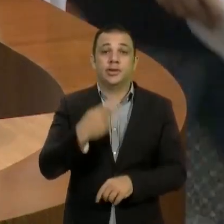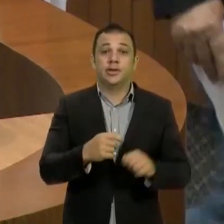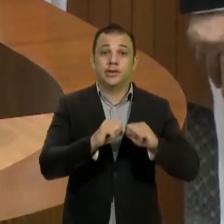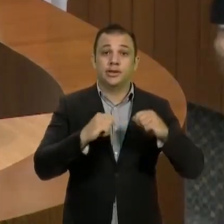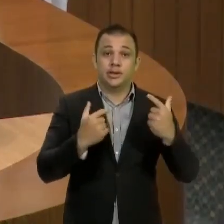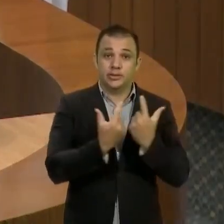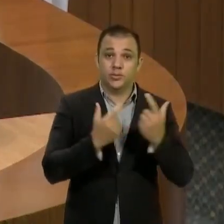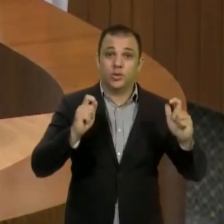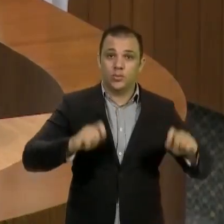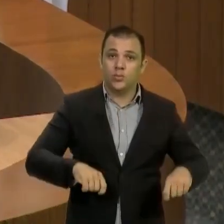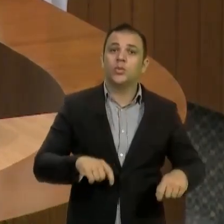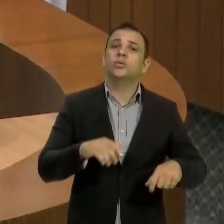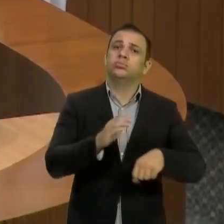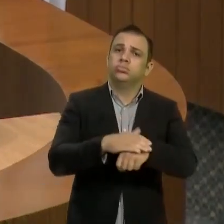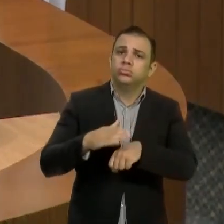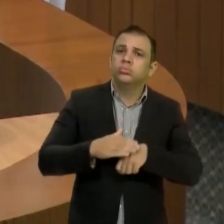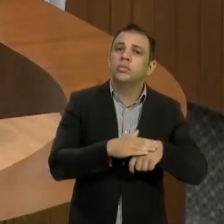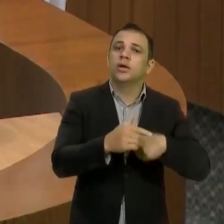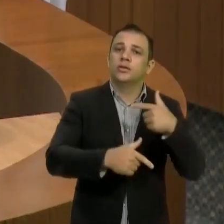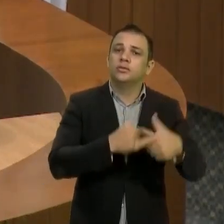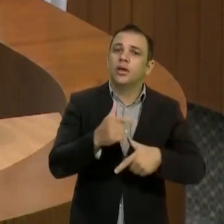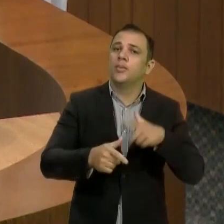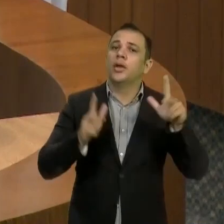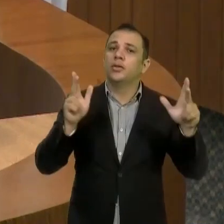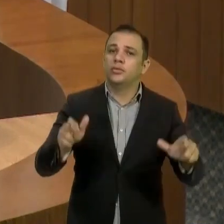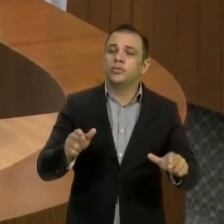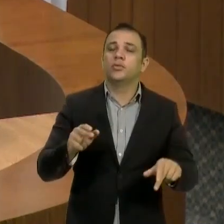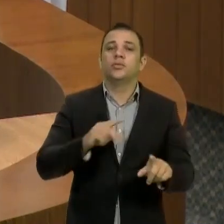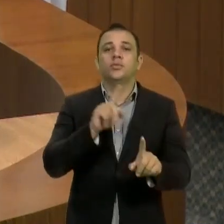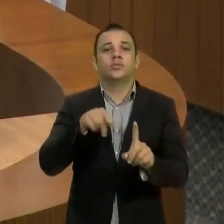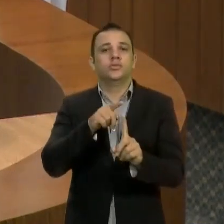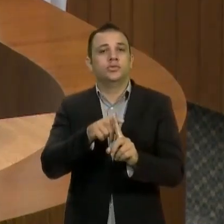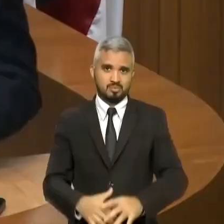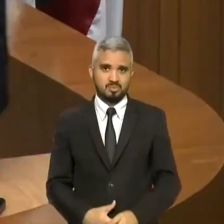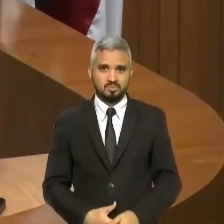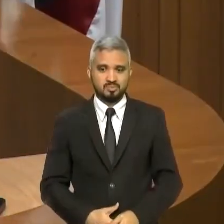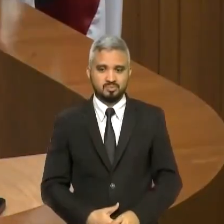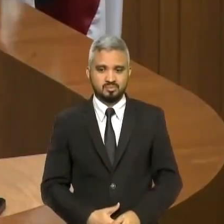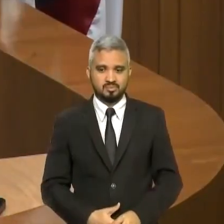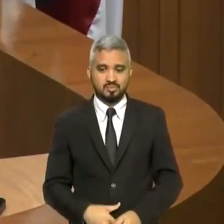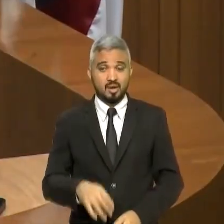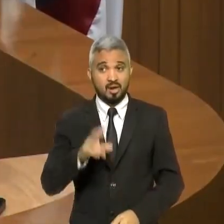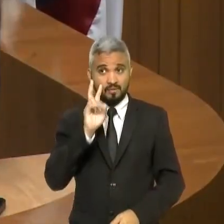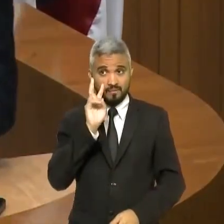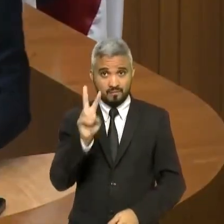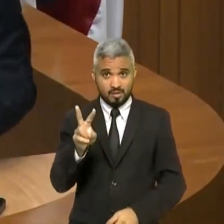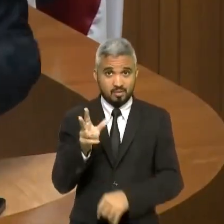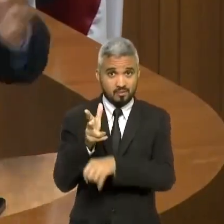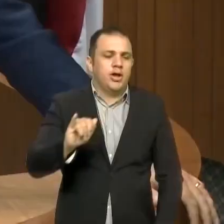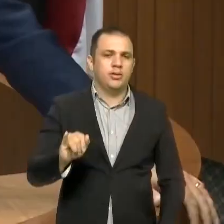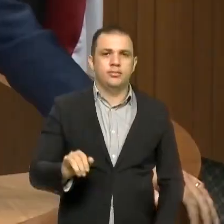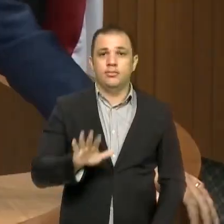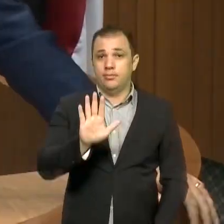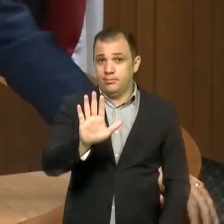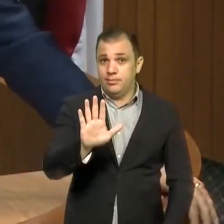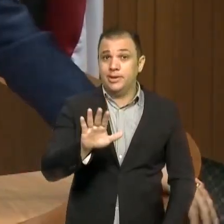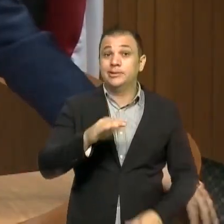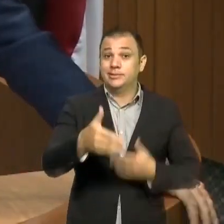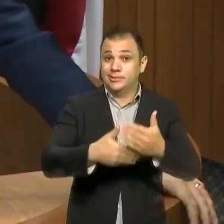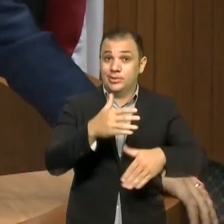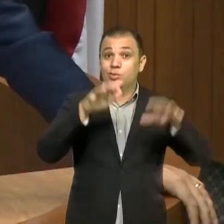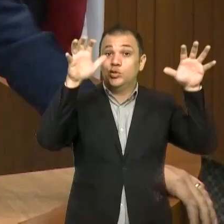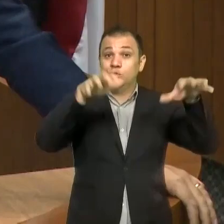realmente iniciativas como essa, que aproximam o legislativo da sociedade. Os deputados Carlos Lula e Neto